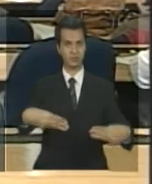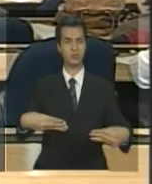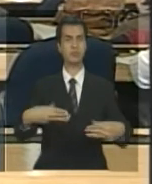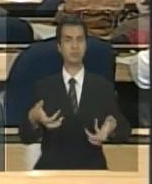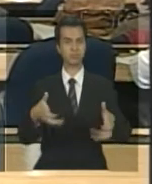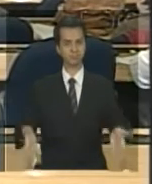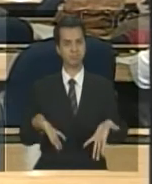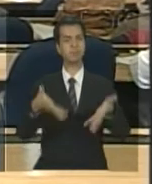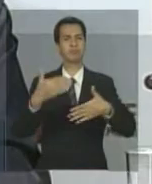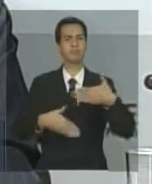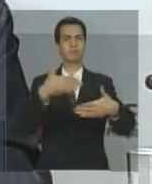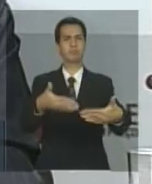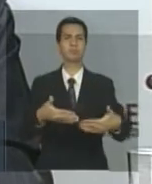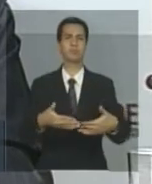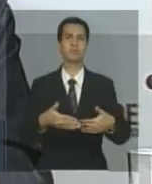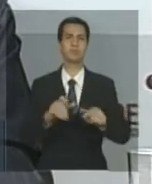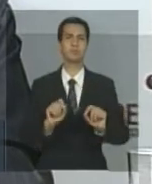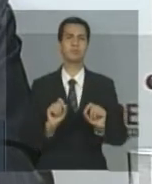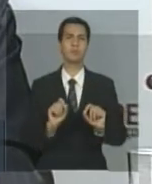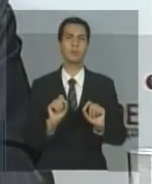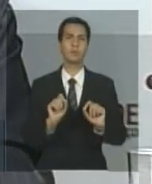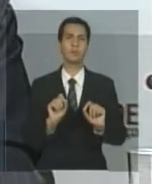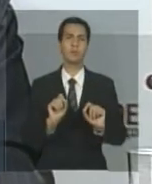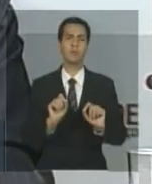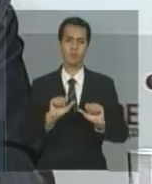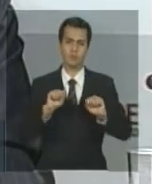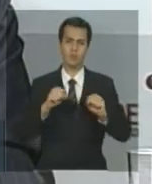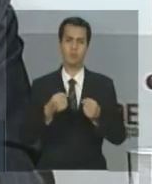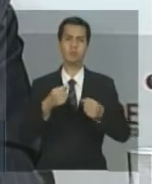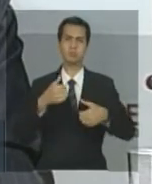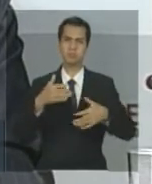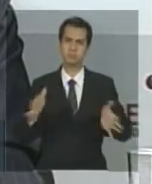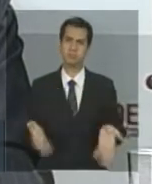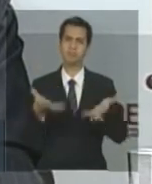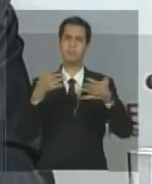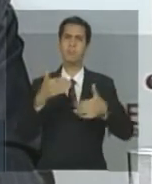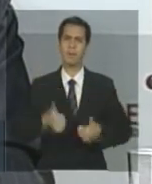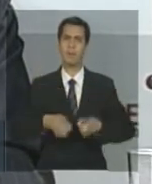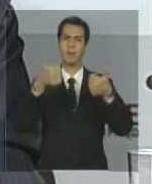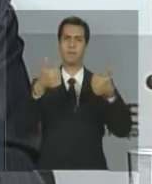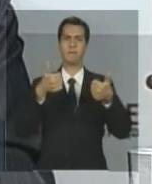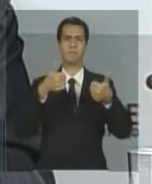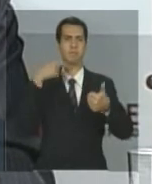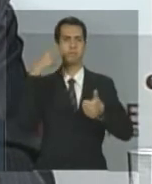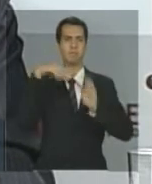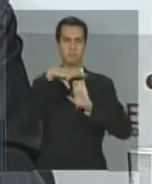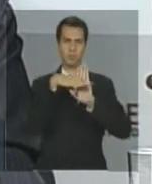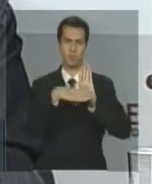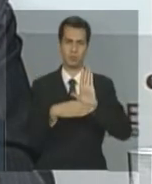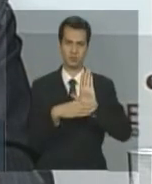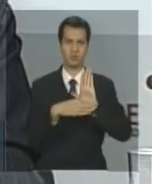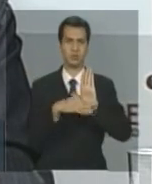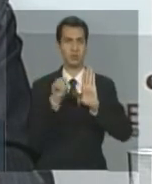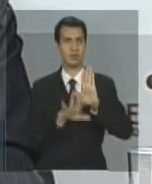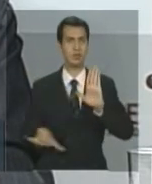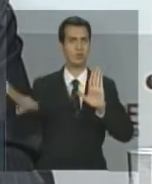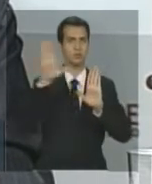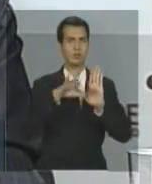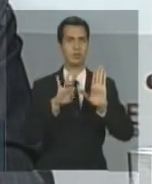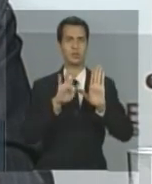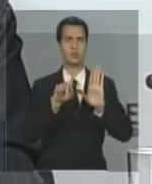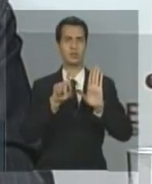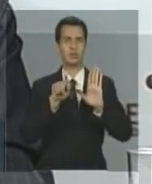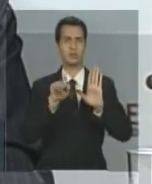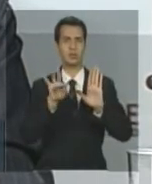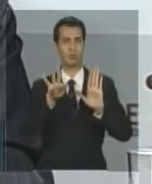no fortalecimento e na qualificação da Política Nacional de Transplante. Por dois grandes motivos. Primeiro, que